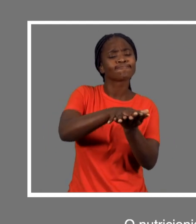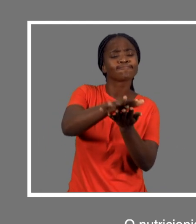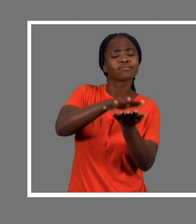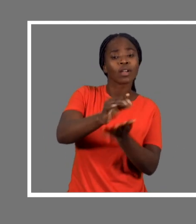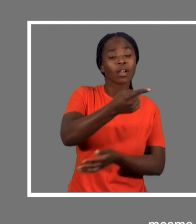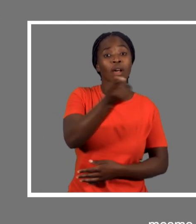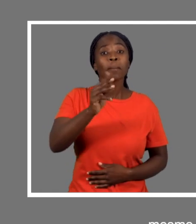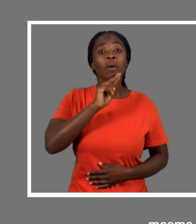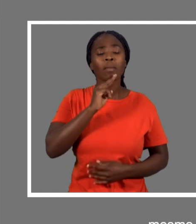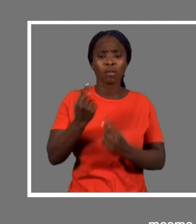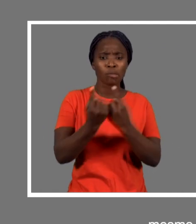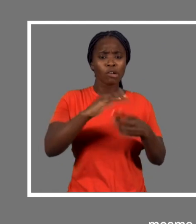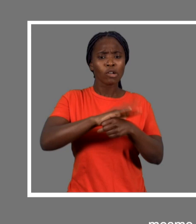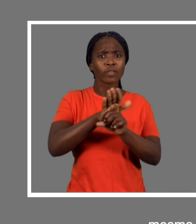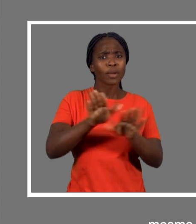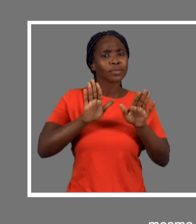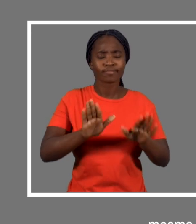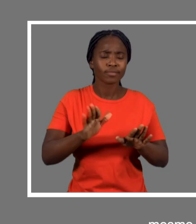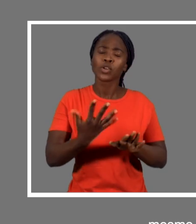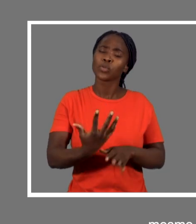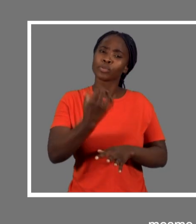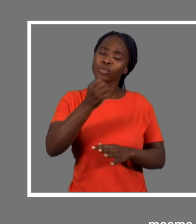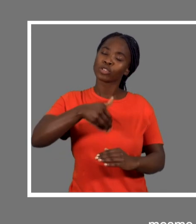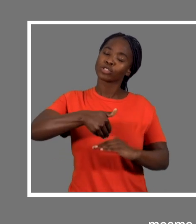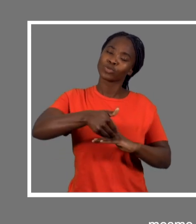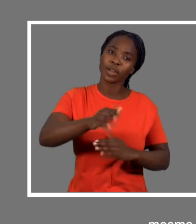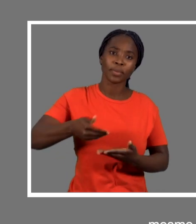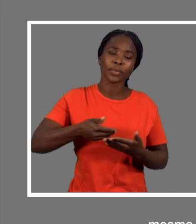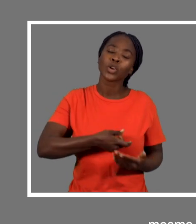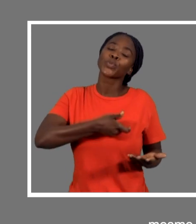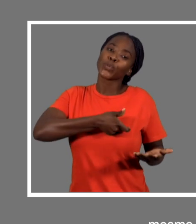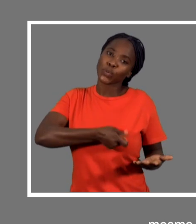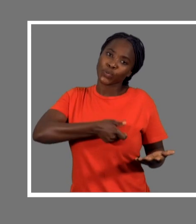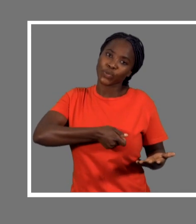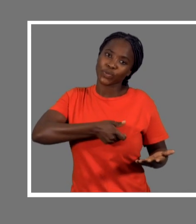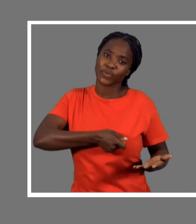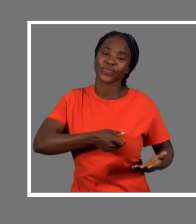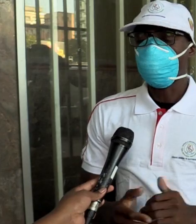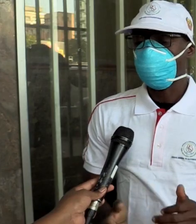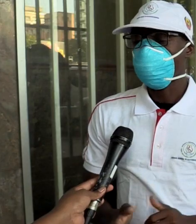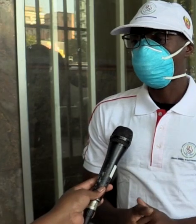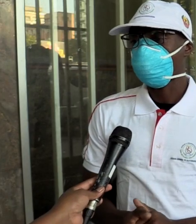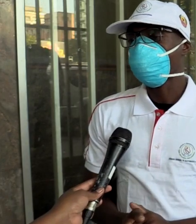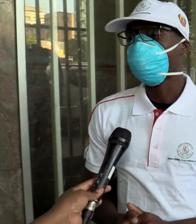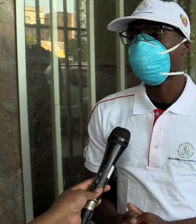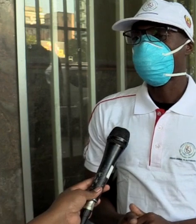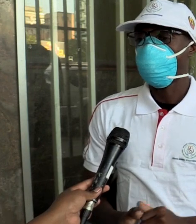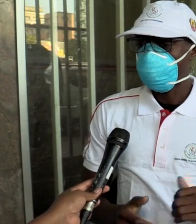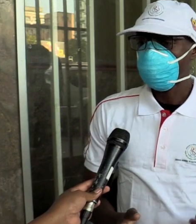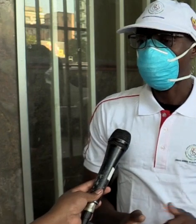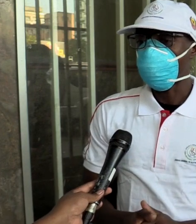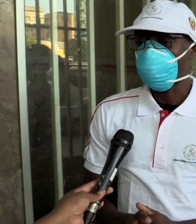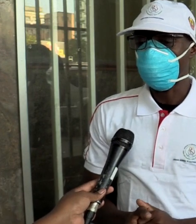bebês mesmo durante a pandemia da Covid-19 Temos aqui a situação que